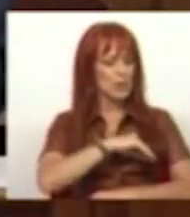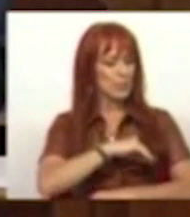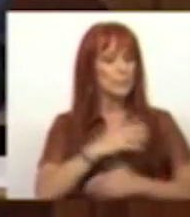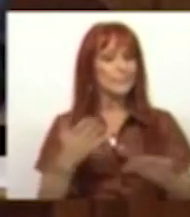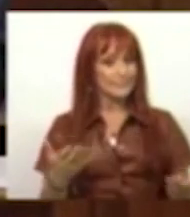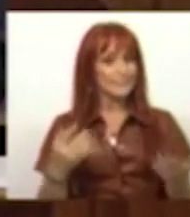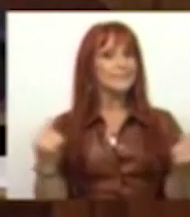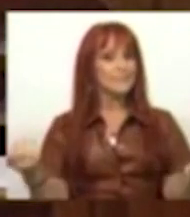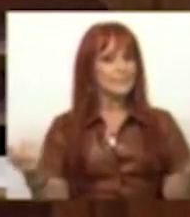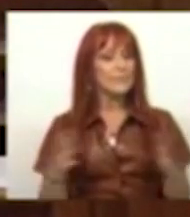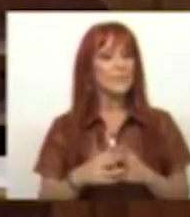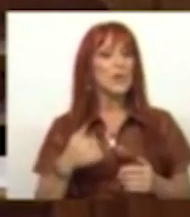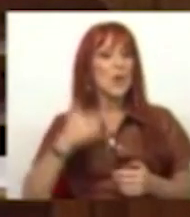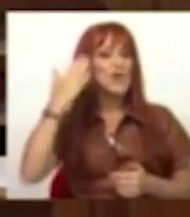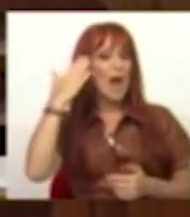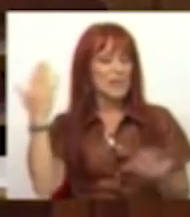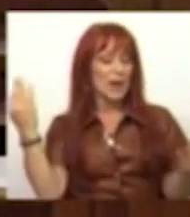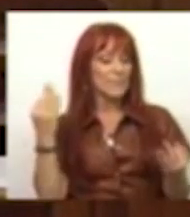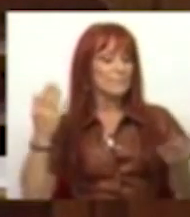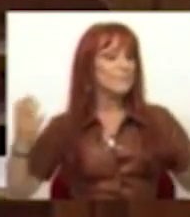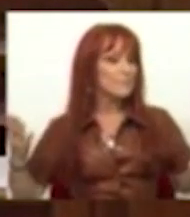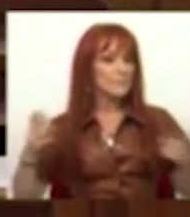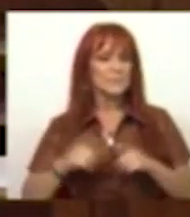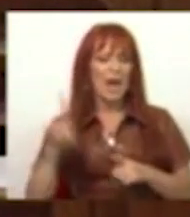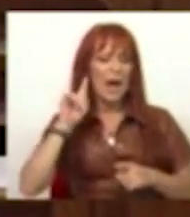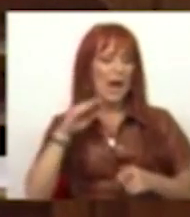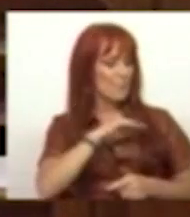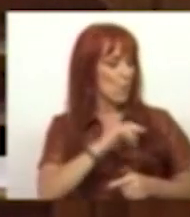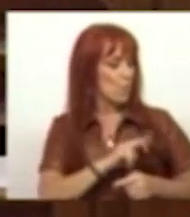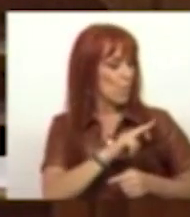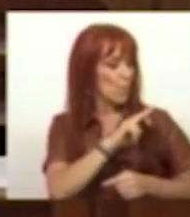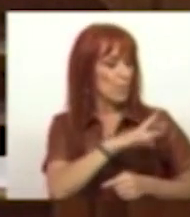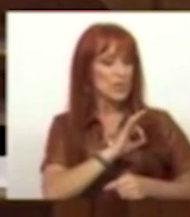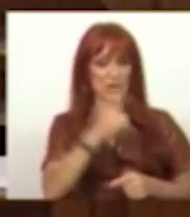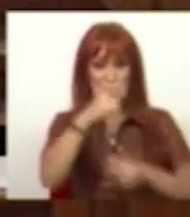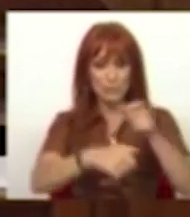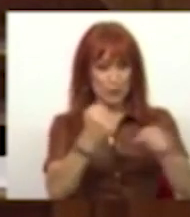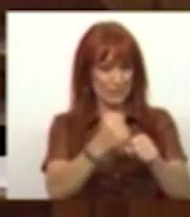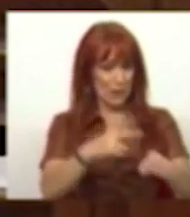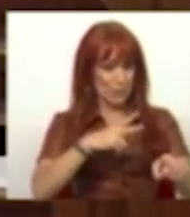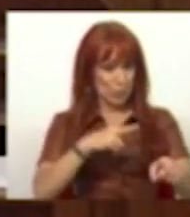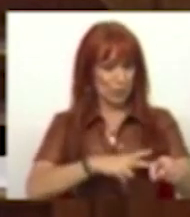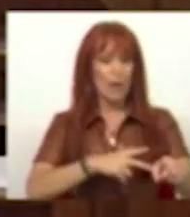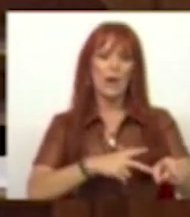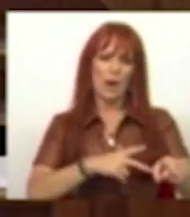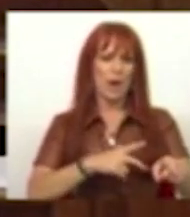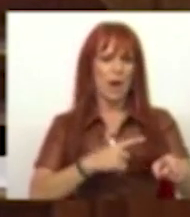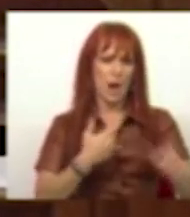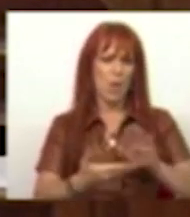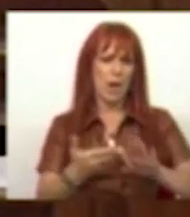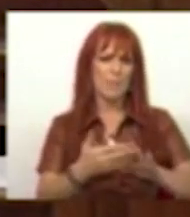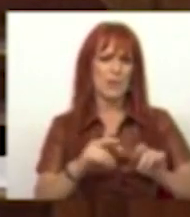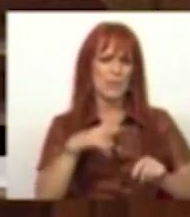salários e consideramos mesmo que a valorização salarial dos trabalhadores portugueses é uma